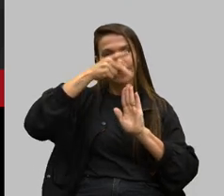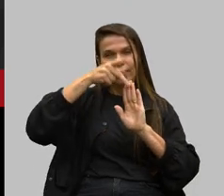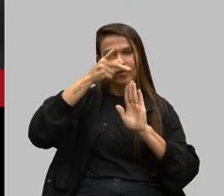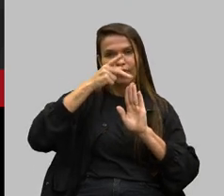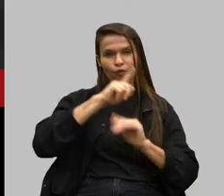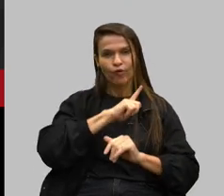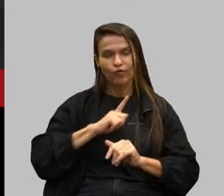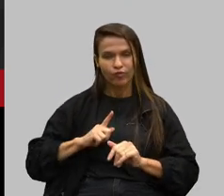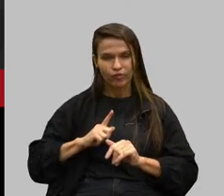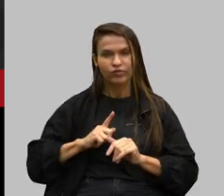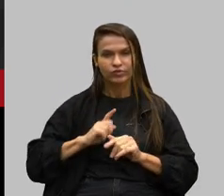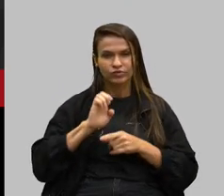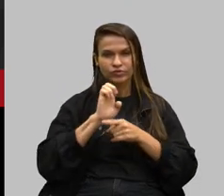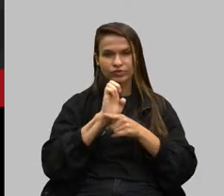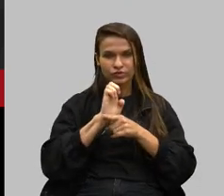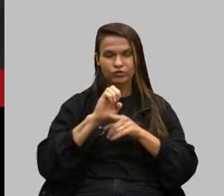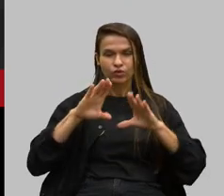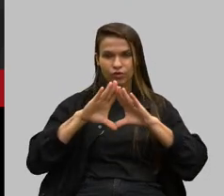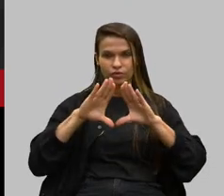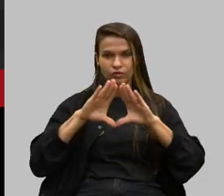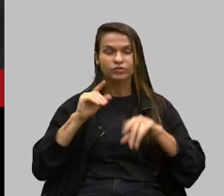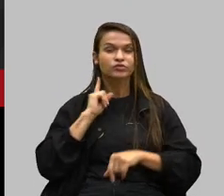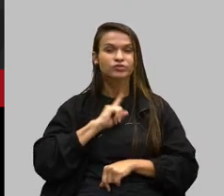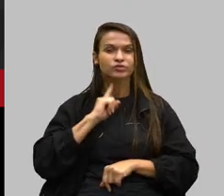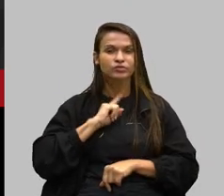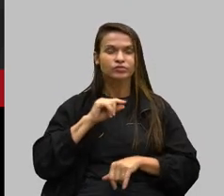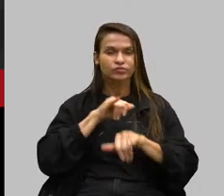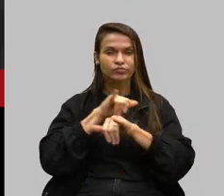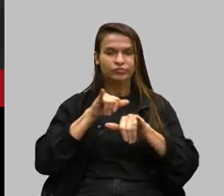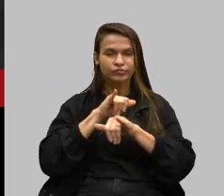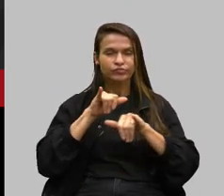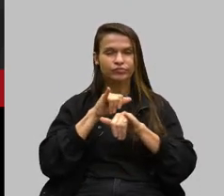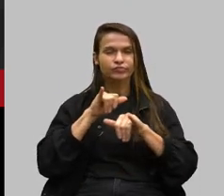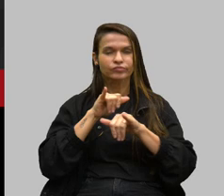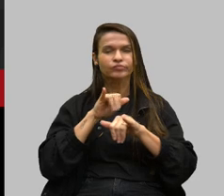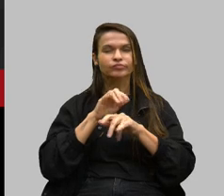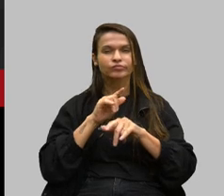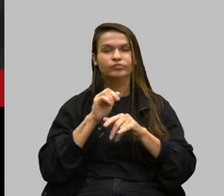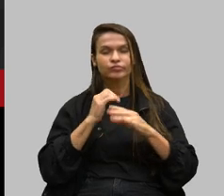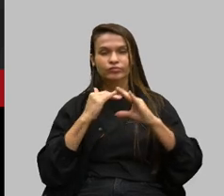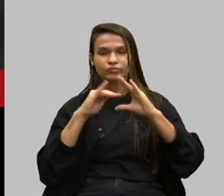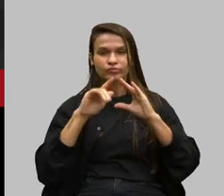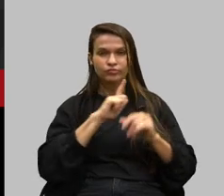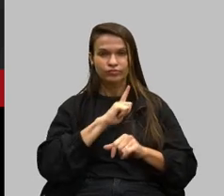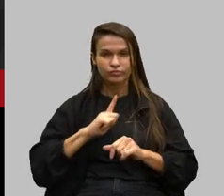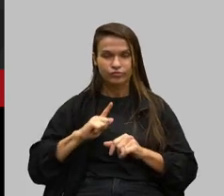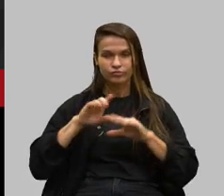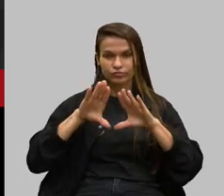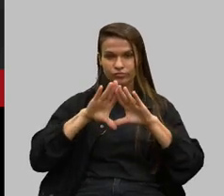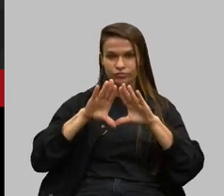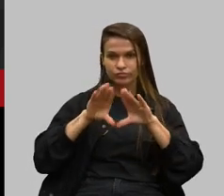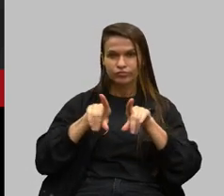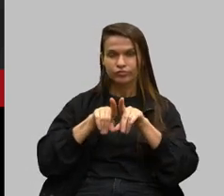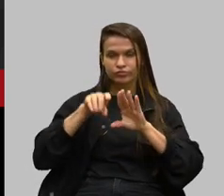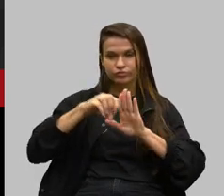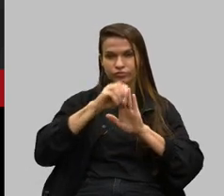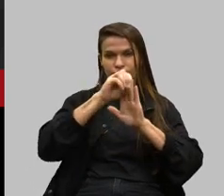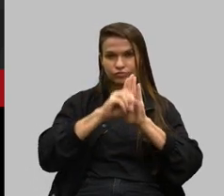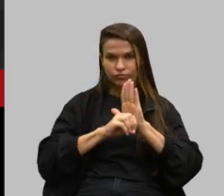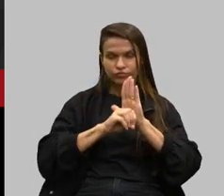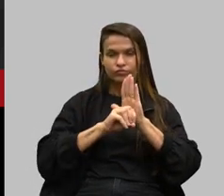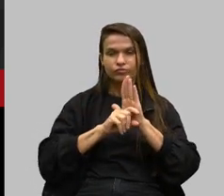Estado com a Assembleia de Minas informatizando o envio de mensagens do governador pra assembleia e dos ofícios da Assembleia para